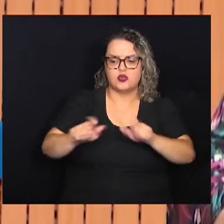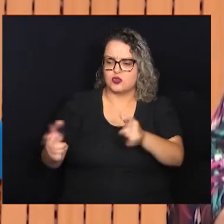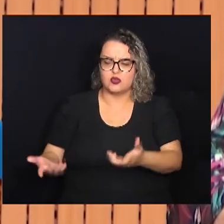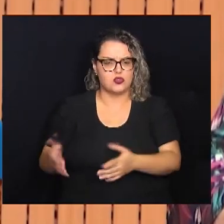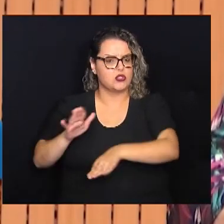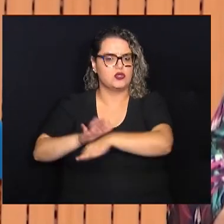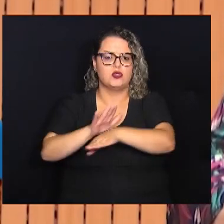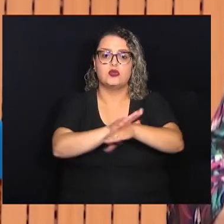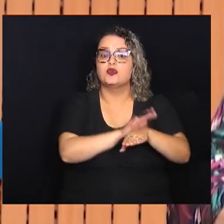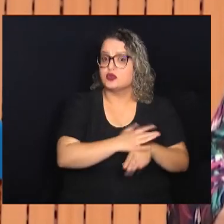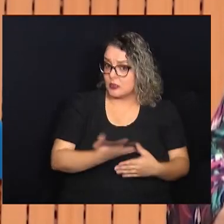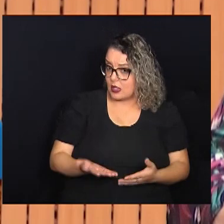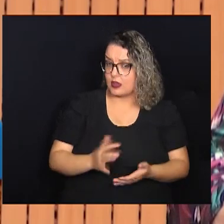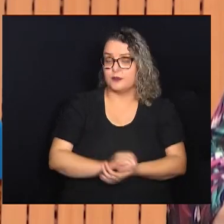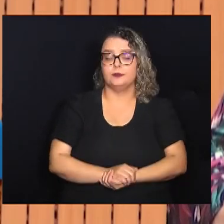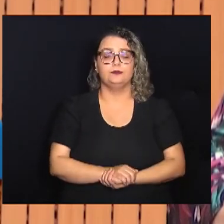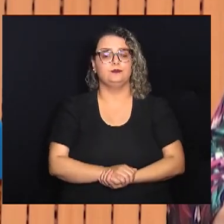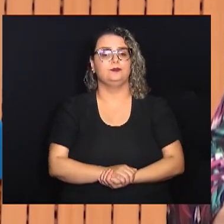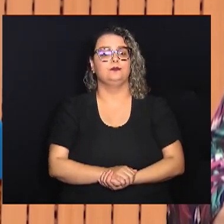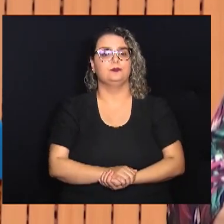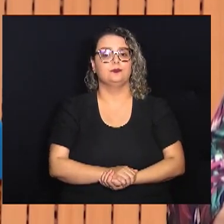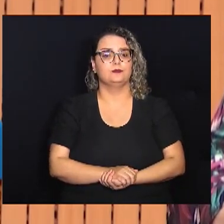legislação que,